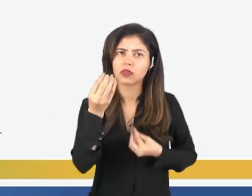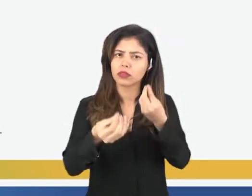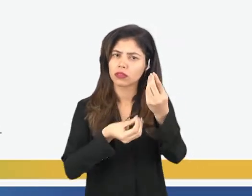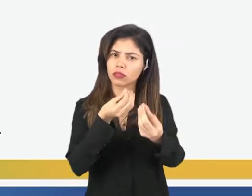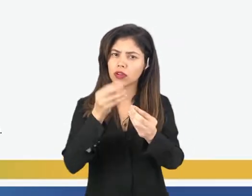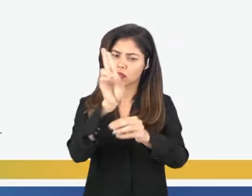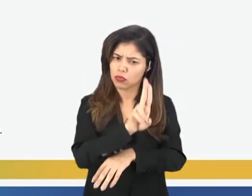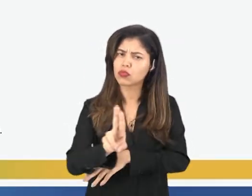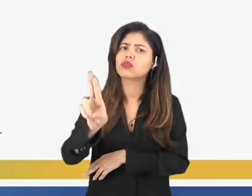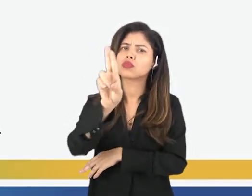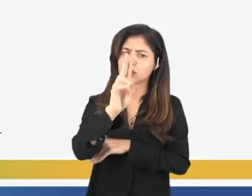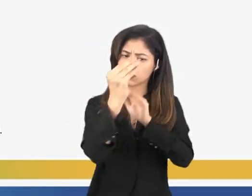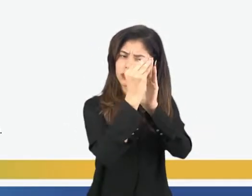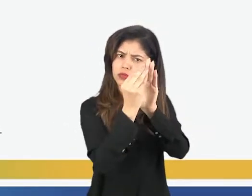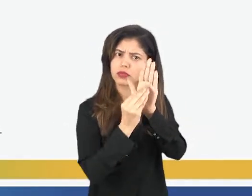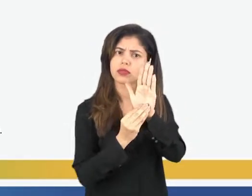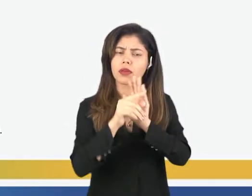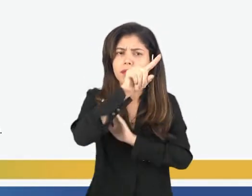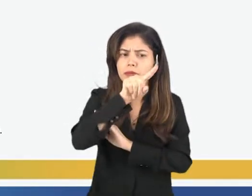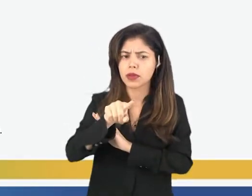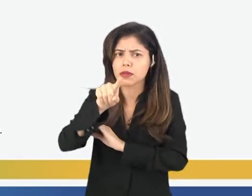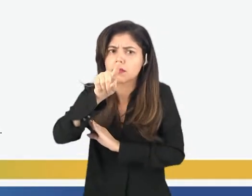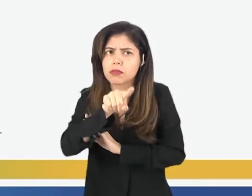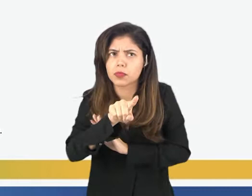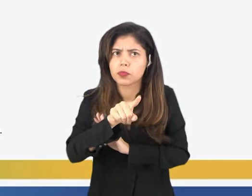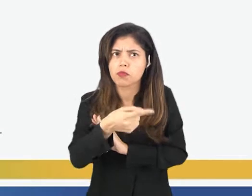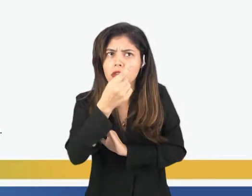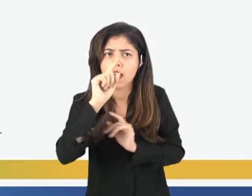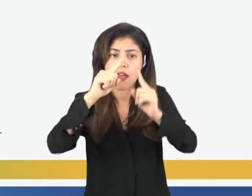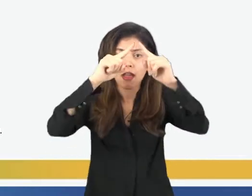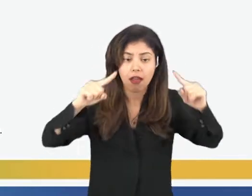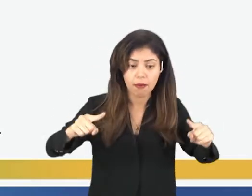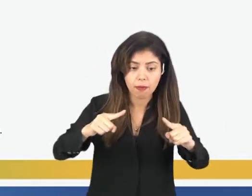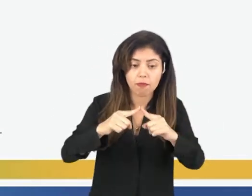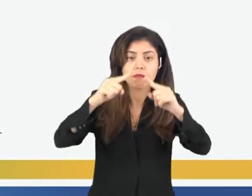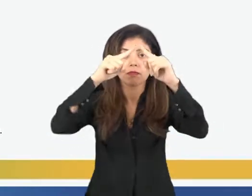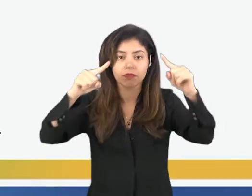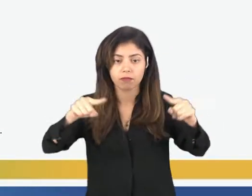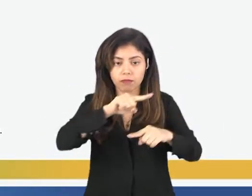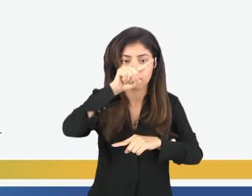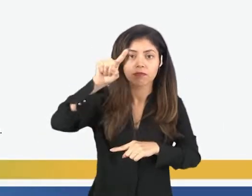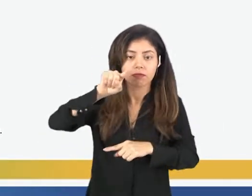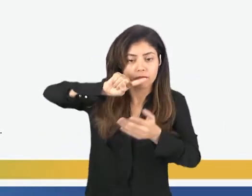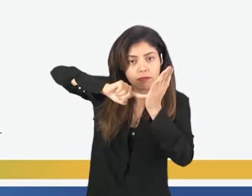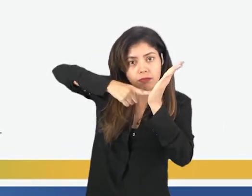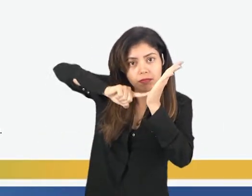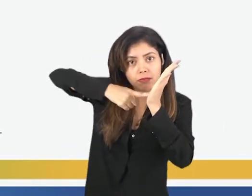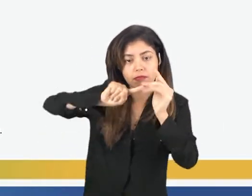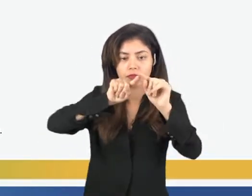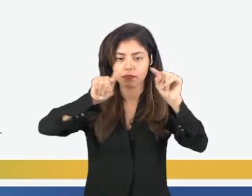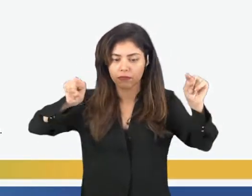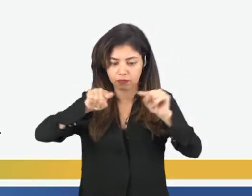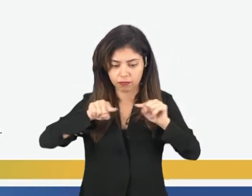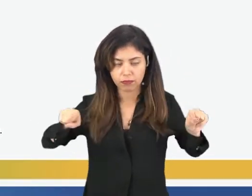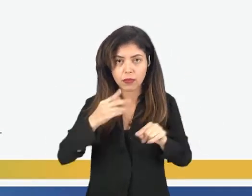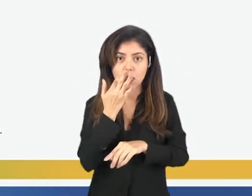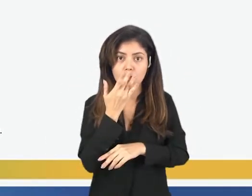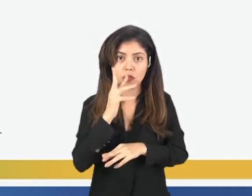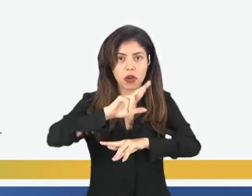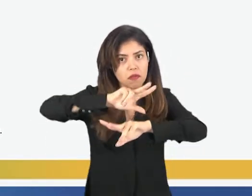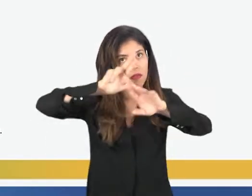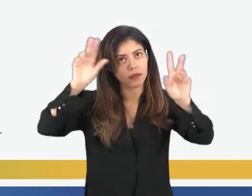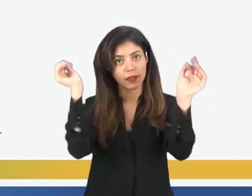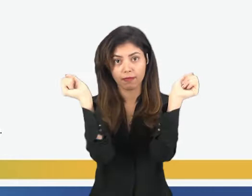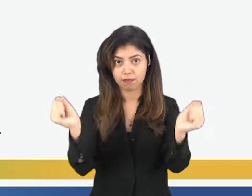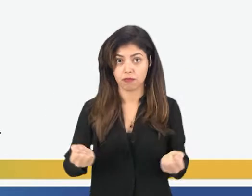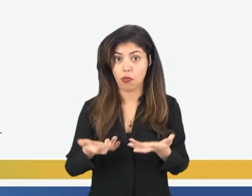em seus desenhos, marcados por figuras geométricas, pontos, linhas e cores